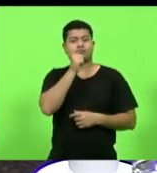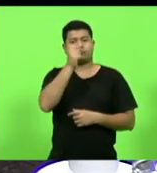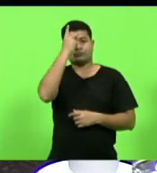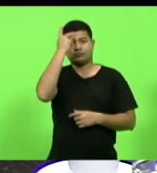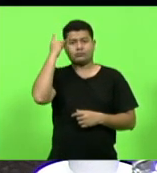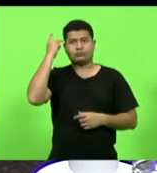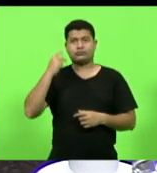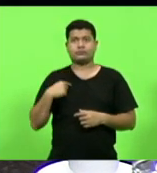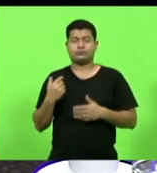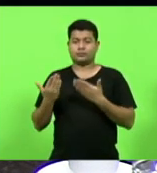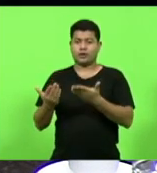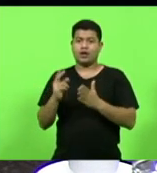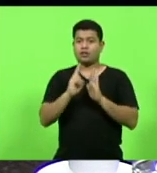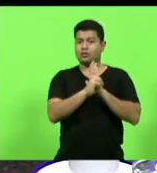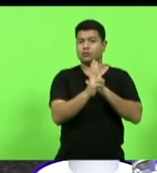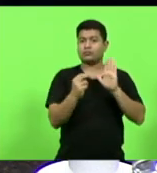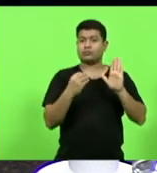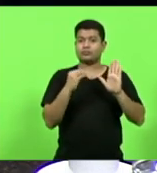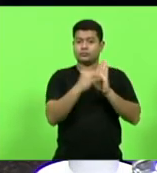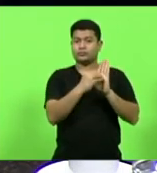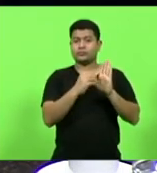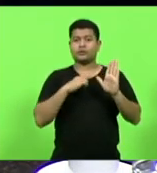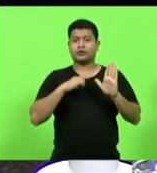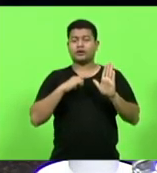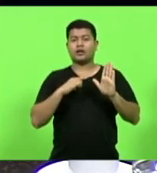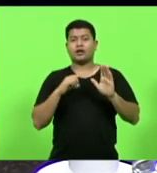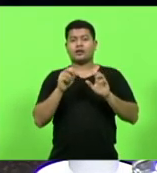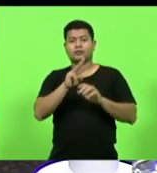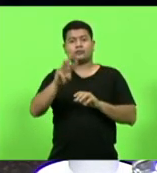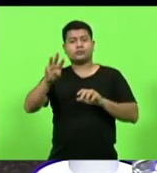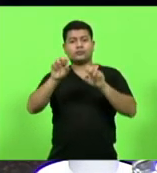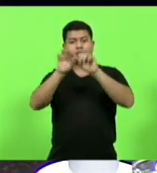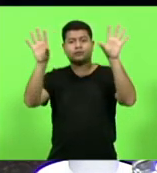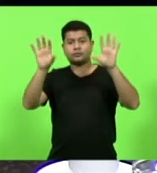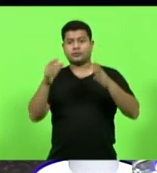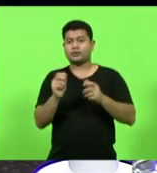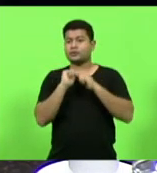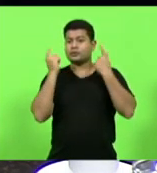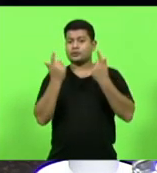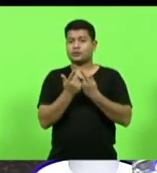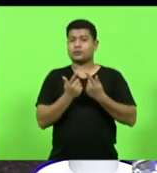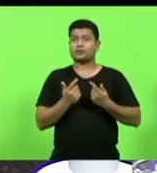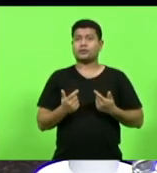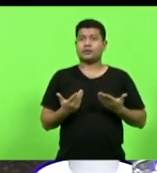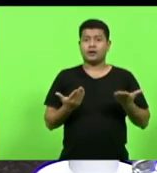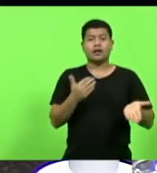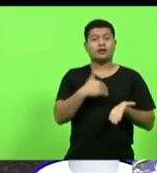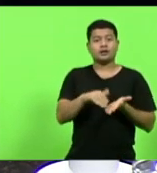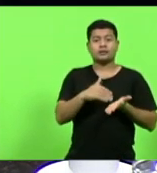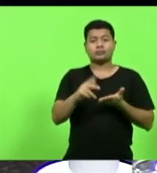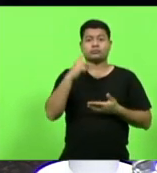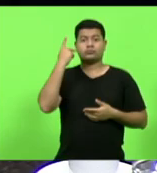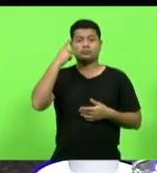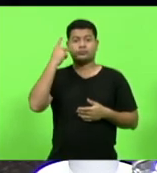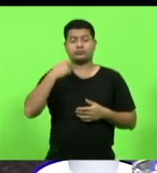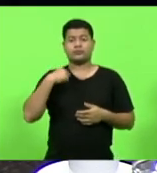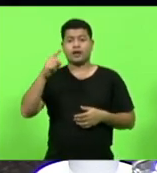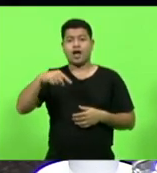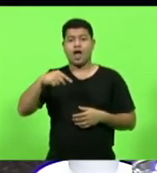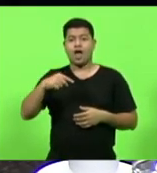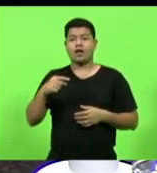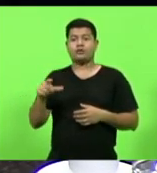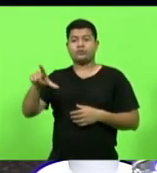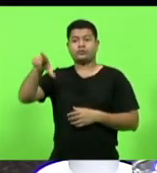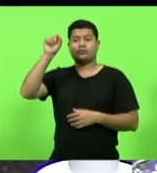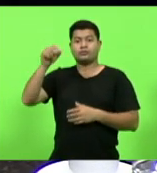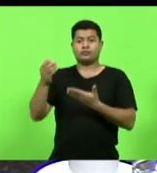Inclusive, o nome dele consta no portal da transparência da Alesc. Então, um secretário parlamentar é um dos habilitados para tocar o